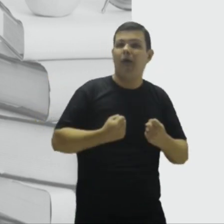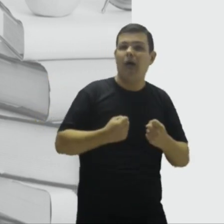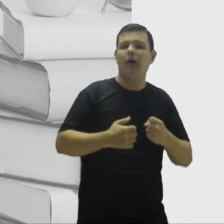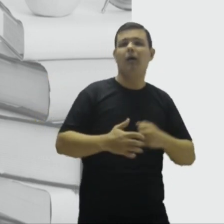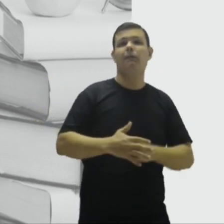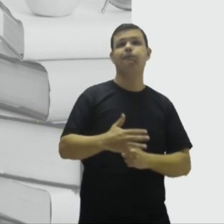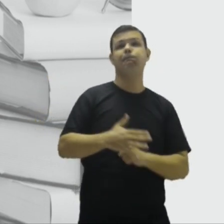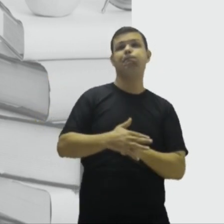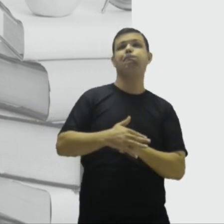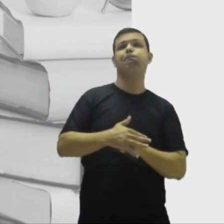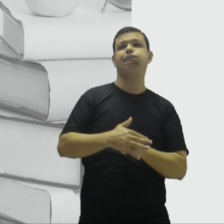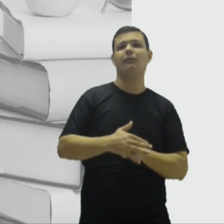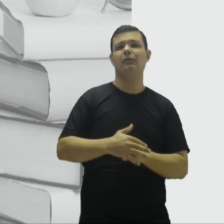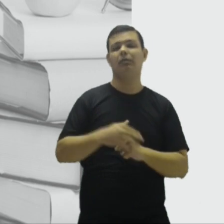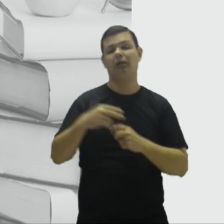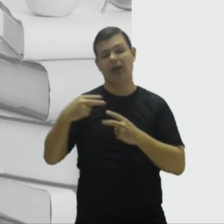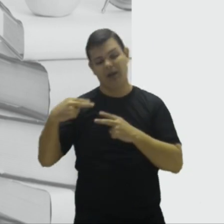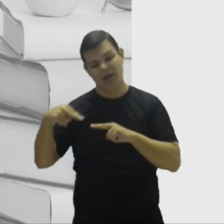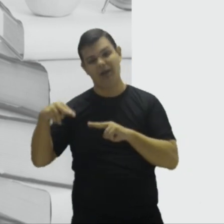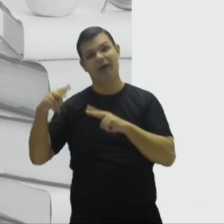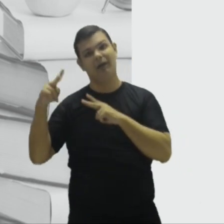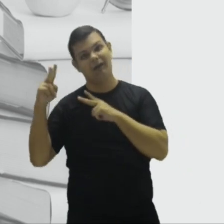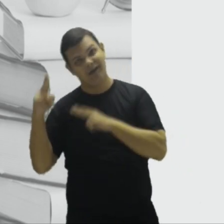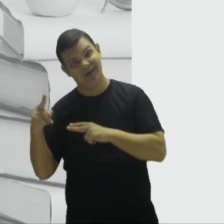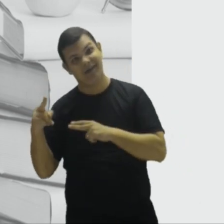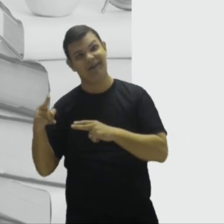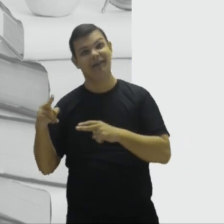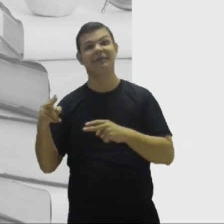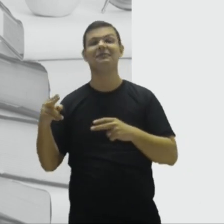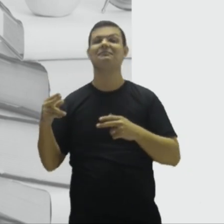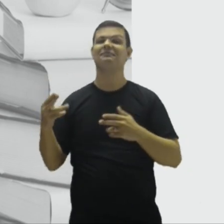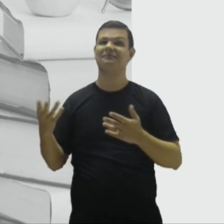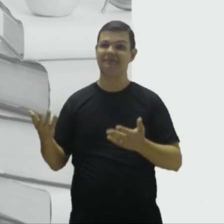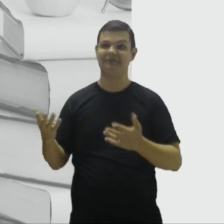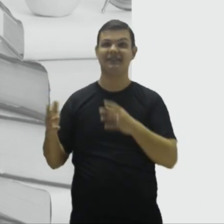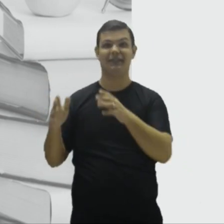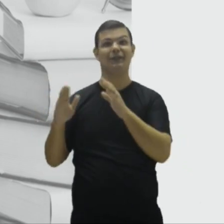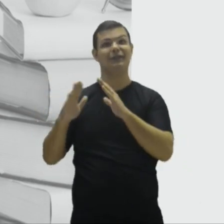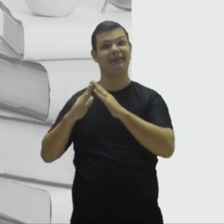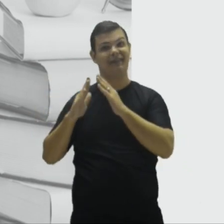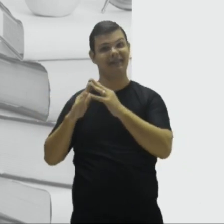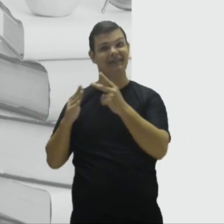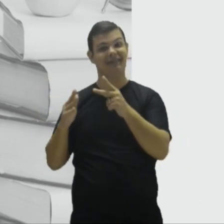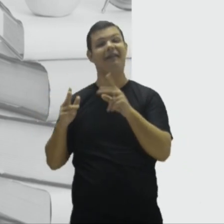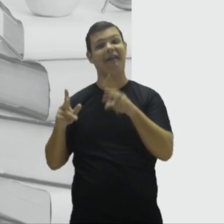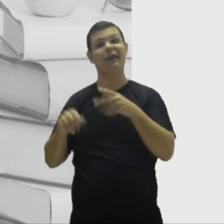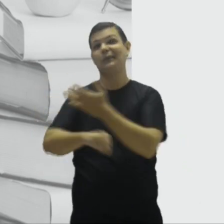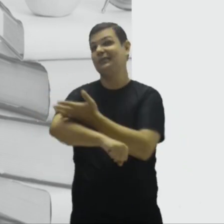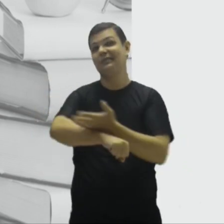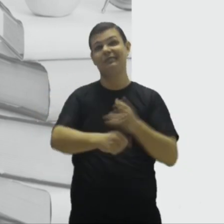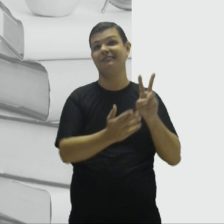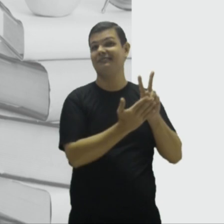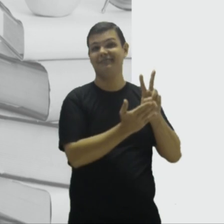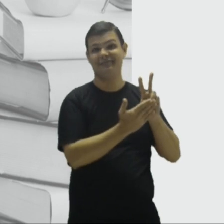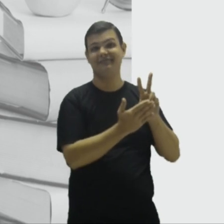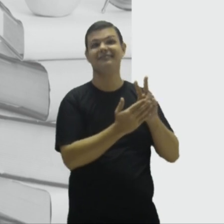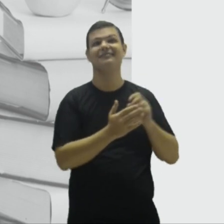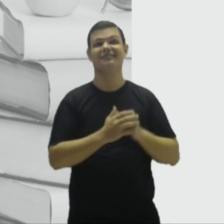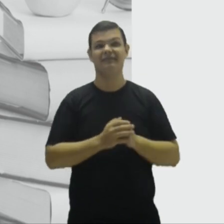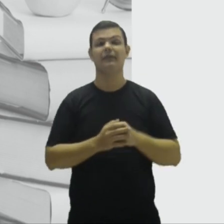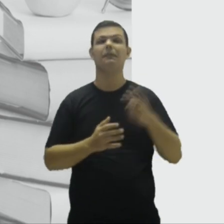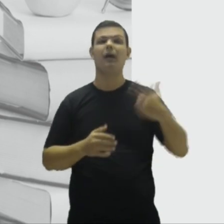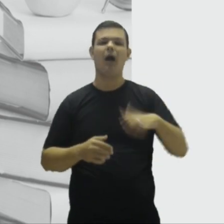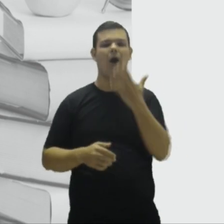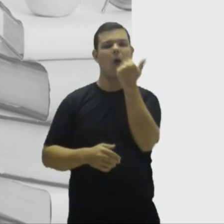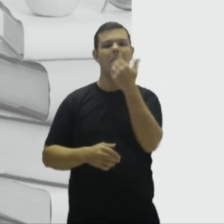né? Aí dá uma cesta na sua redinha lá, na sua sala, no seu quarto. Isso é um hábito indígena também.